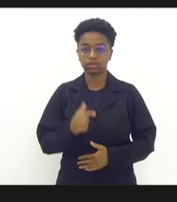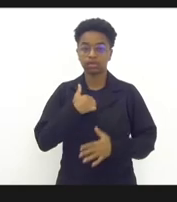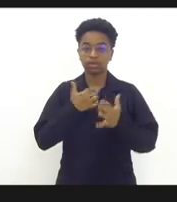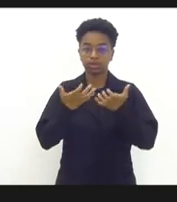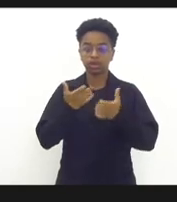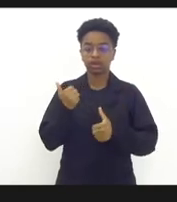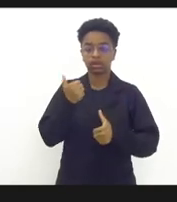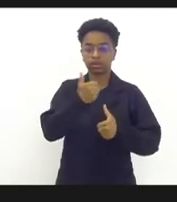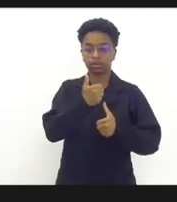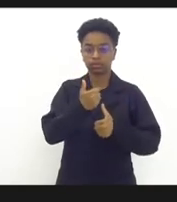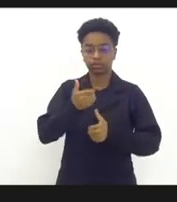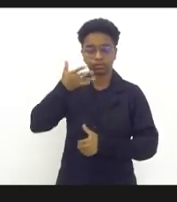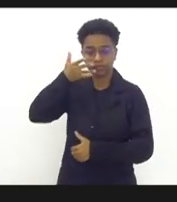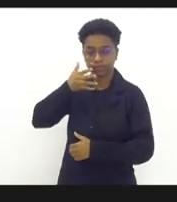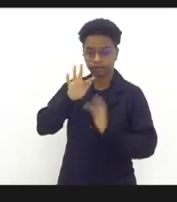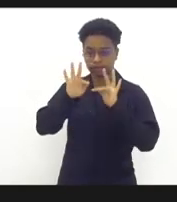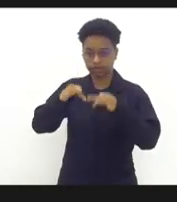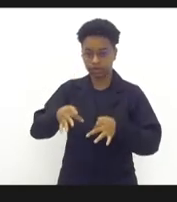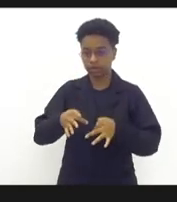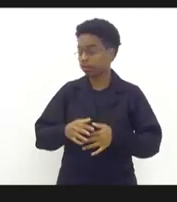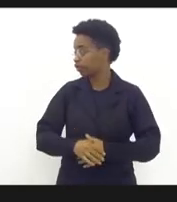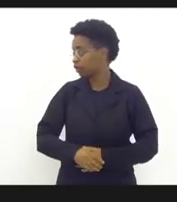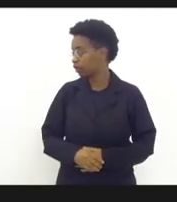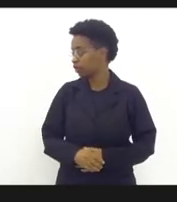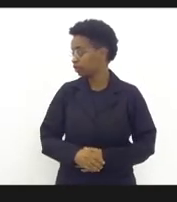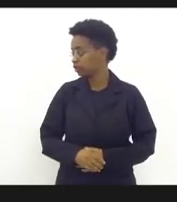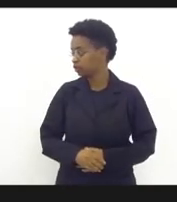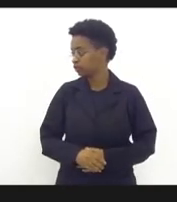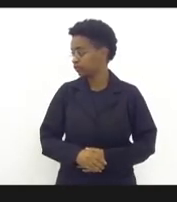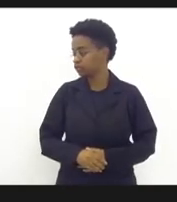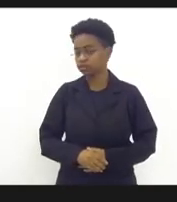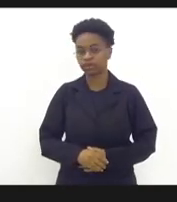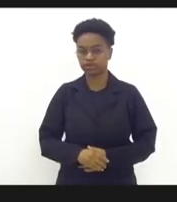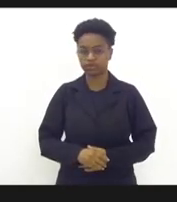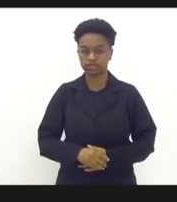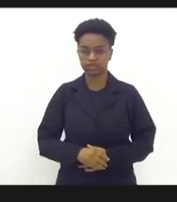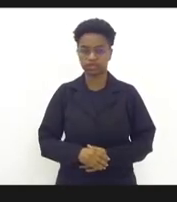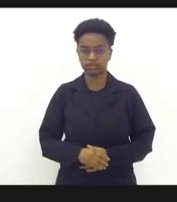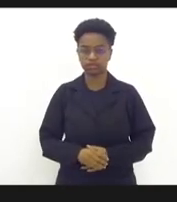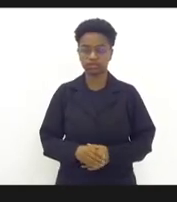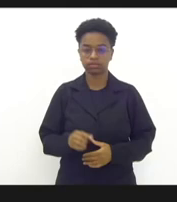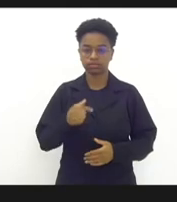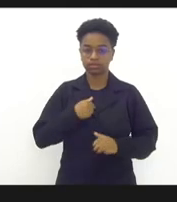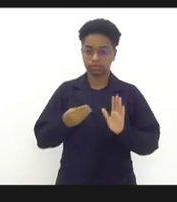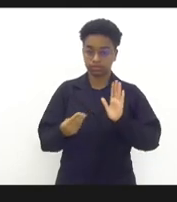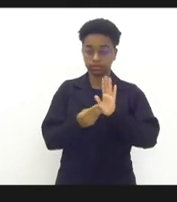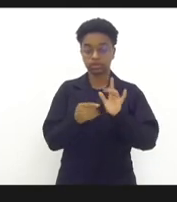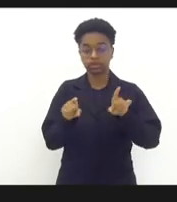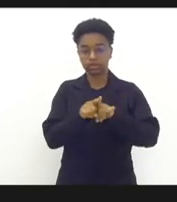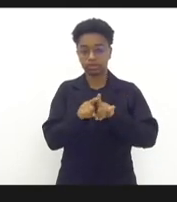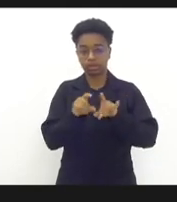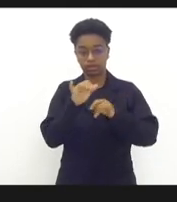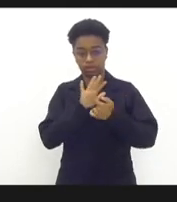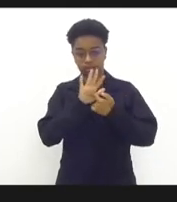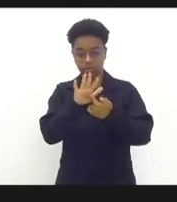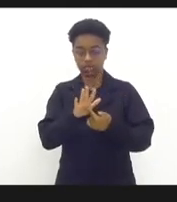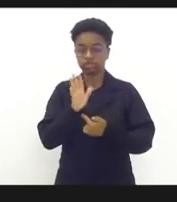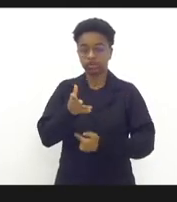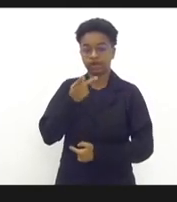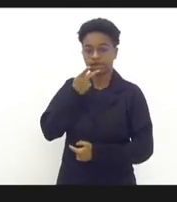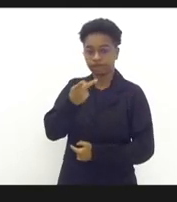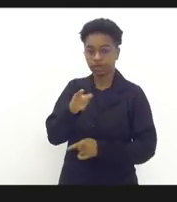minhas considerações finais. E eu gostaria, só para deixar também, fazer essa pontuação, já que foi falado